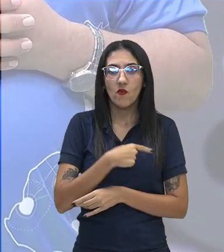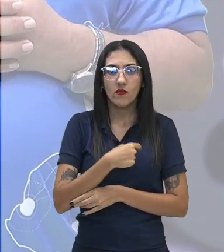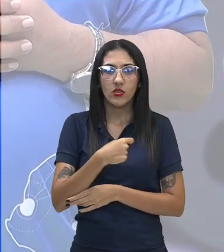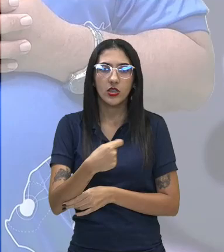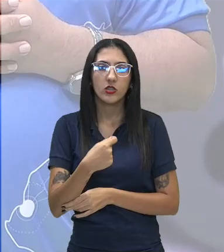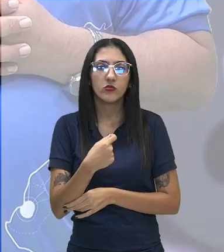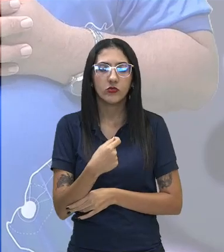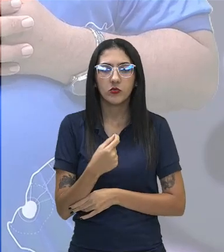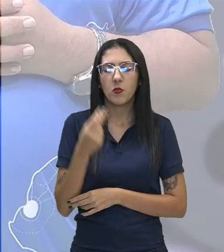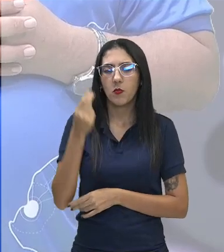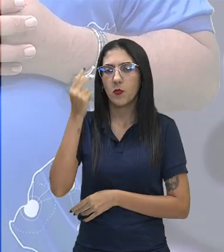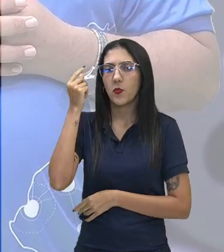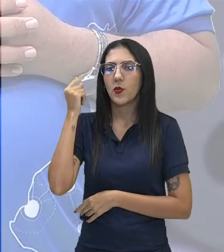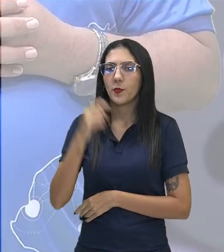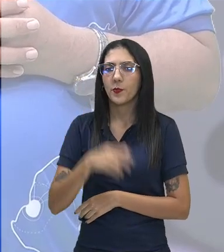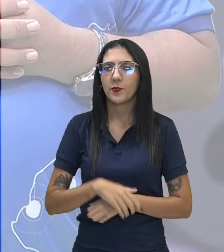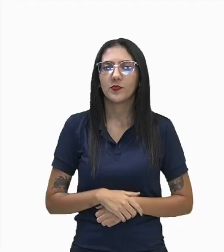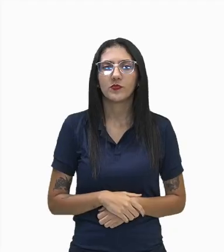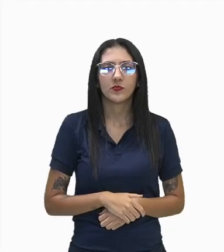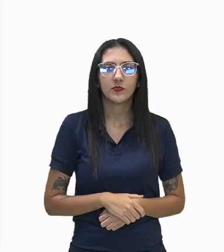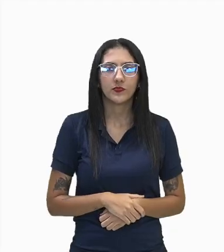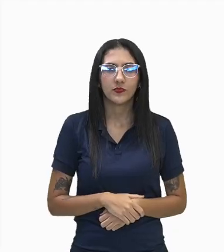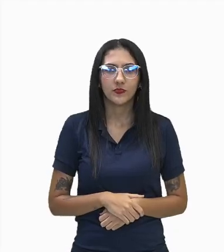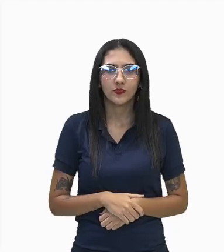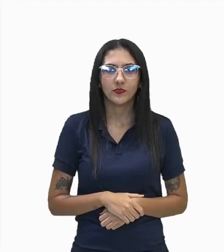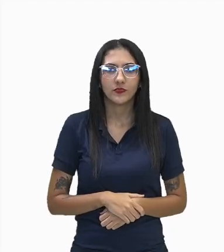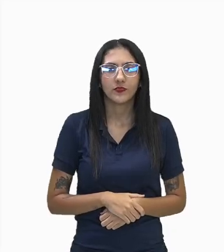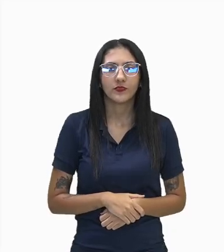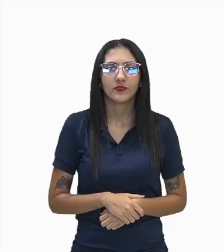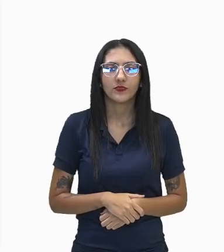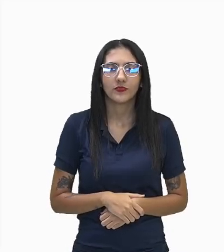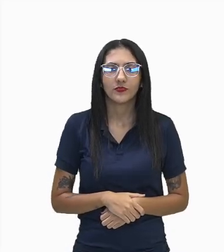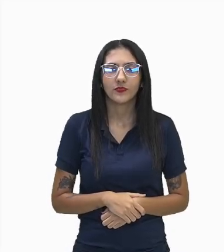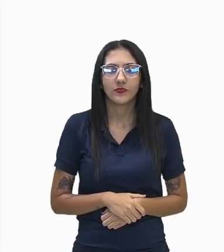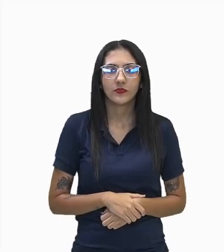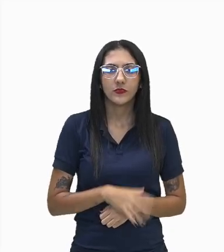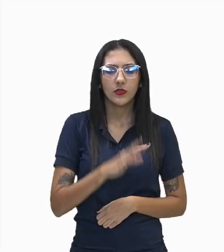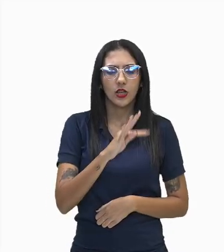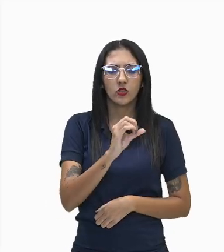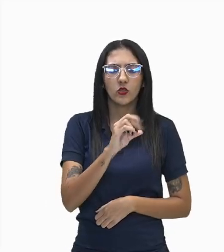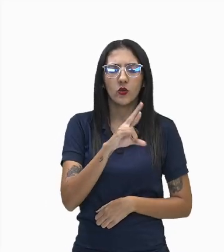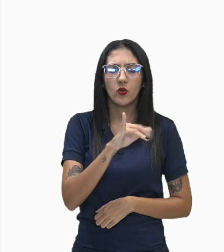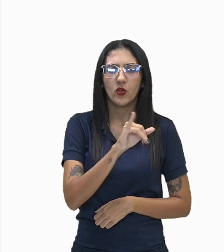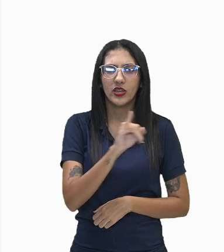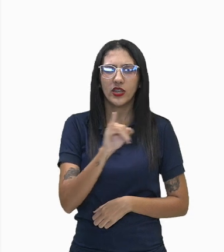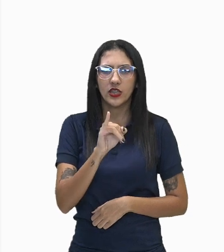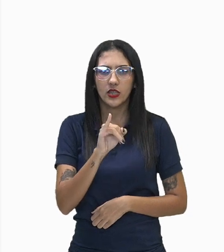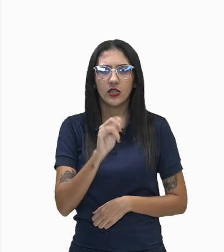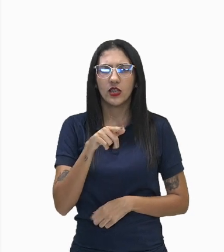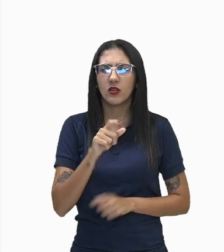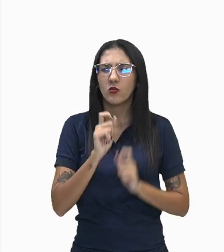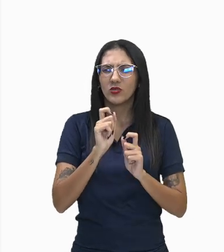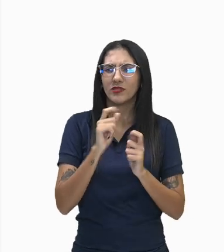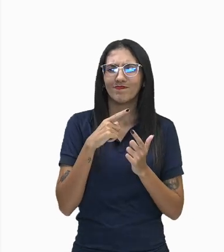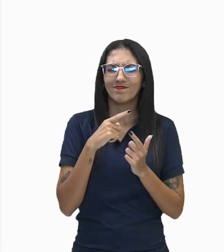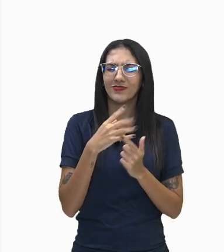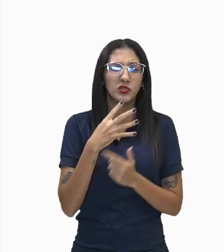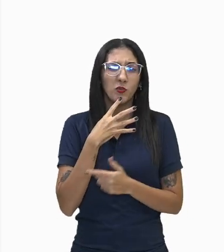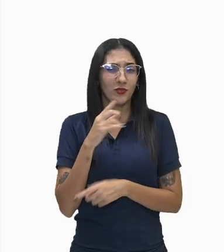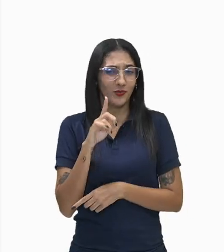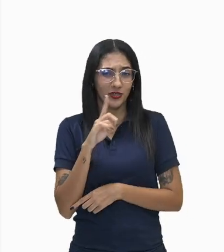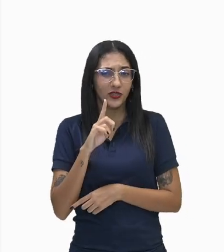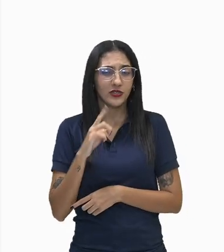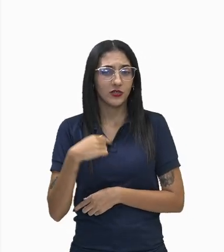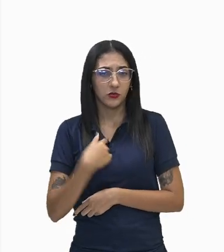de Isaac. Vamos ver o próximo símbolo. O tori é um símbolo que não é muito conhecido